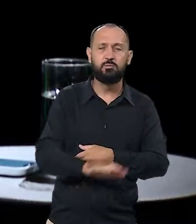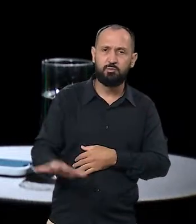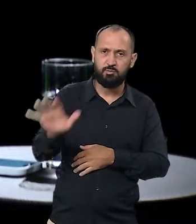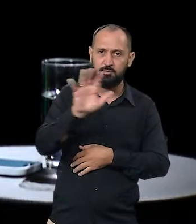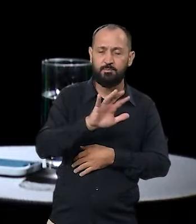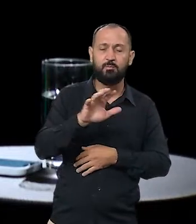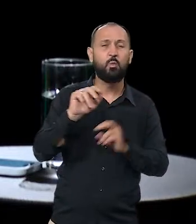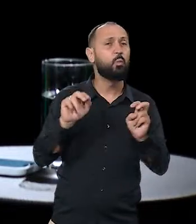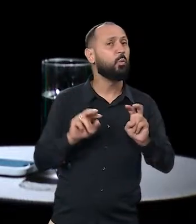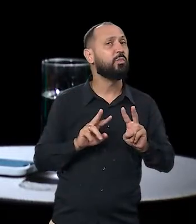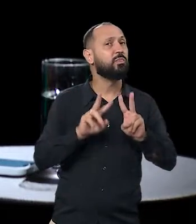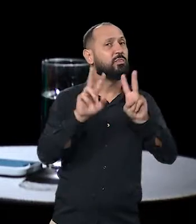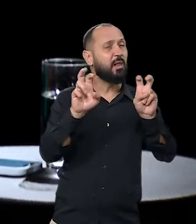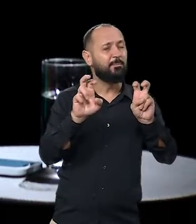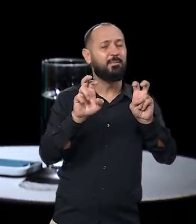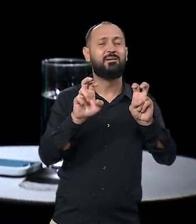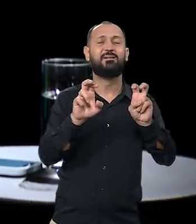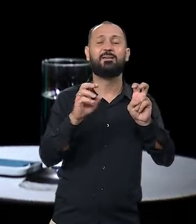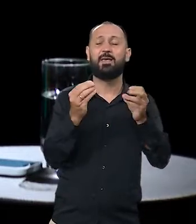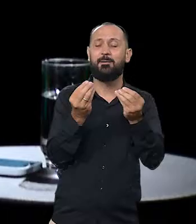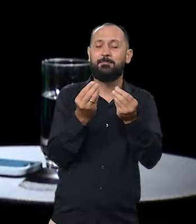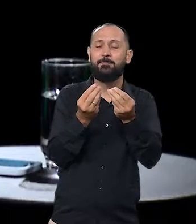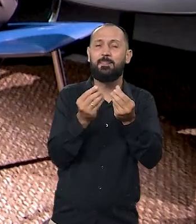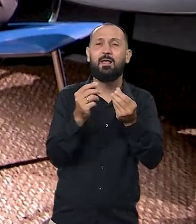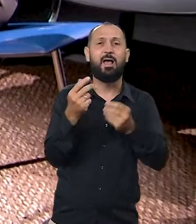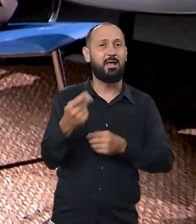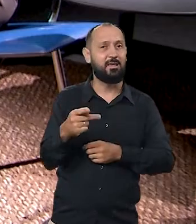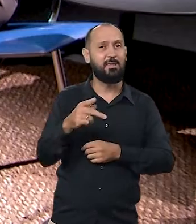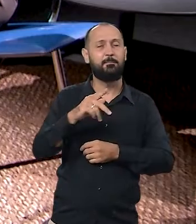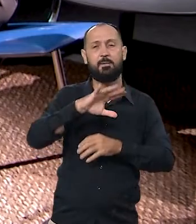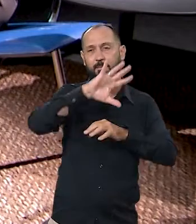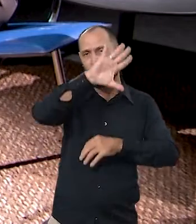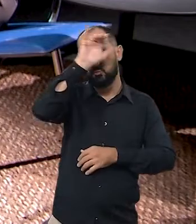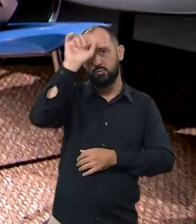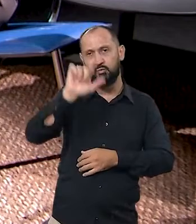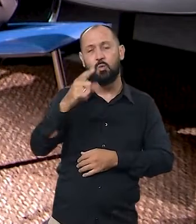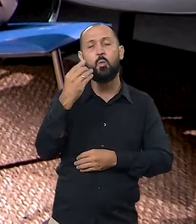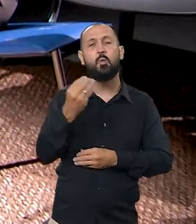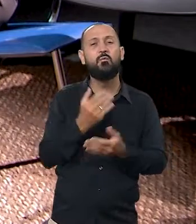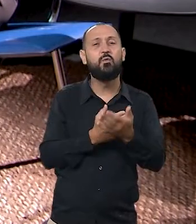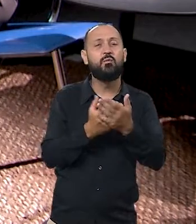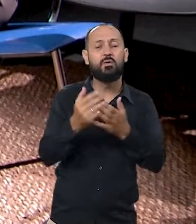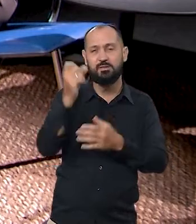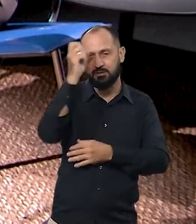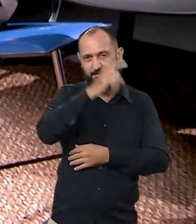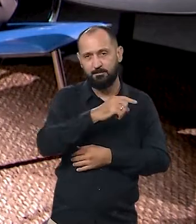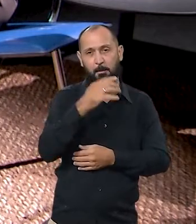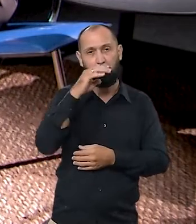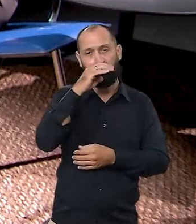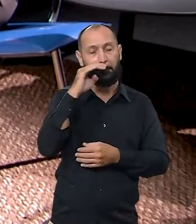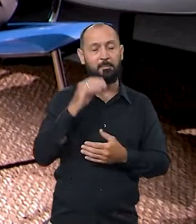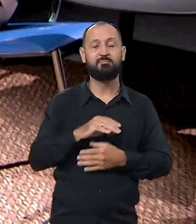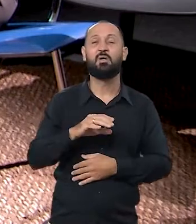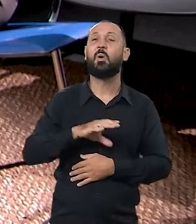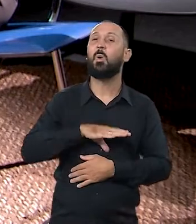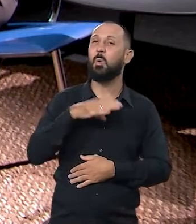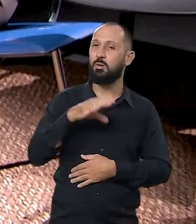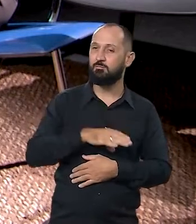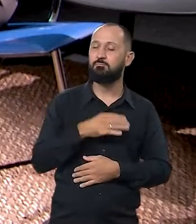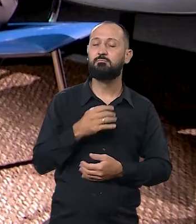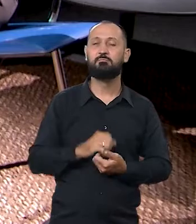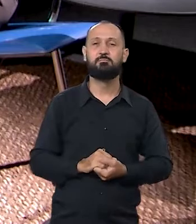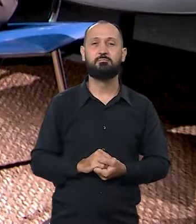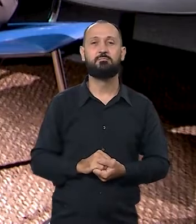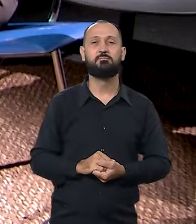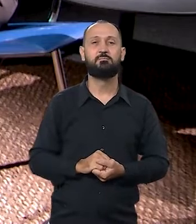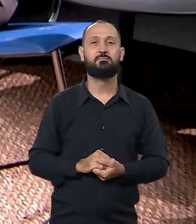forma geral, de um tema que também é sensível ao estado de Mato Grosso do Sul. Como é que foi encarar esse desafio? Coragem,